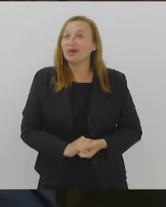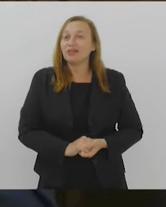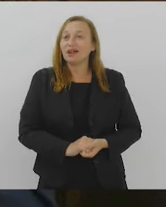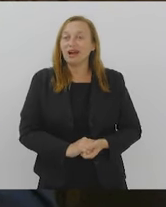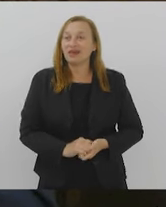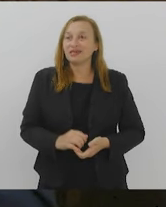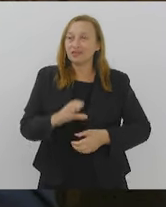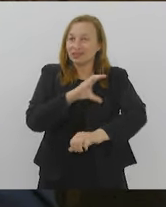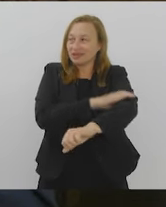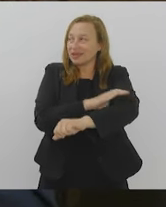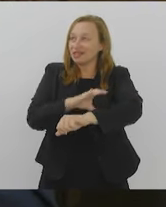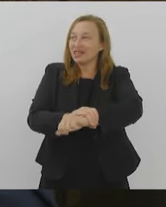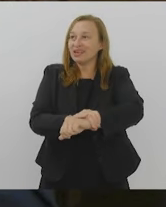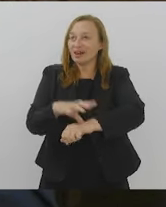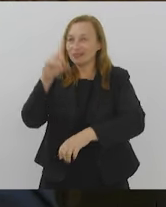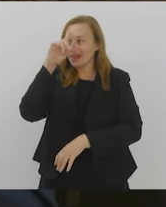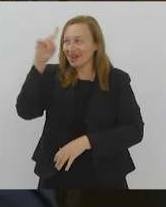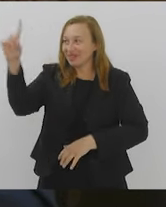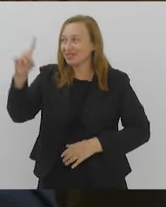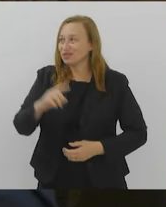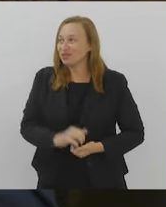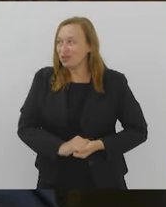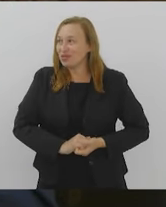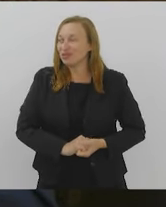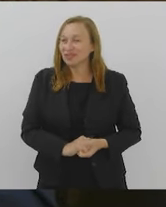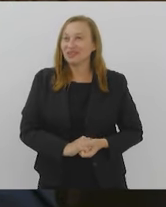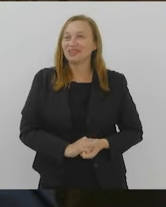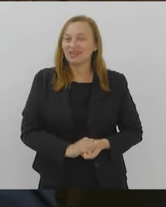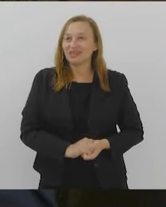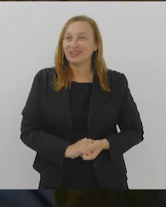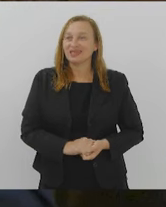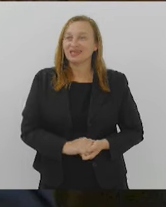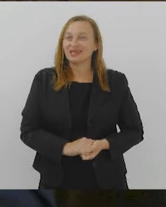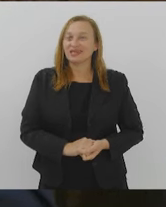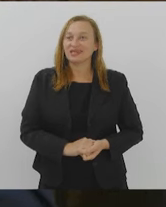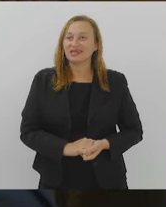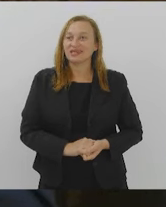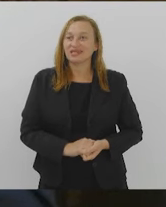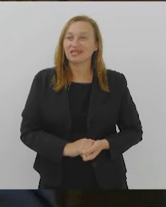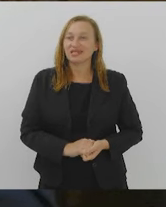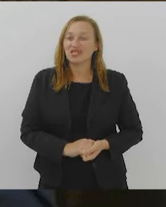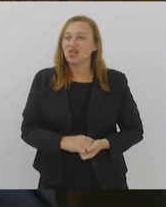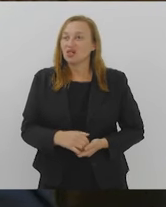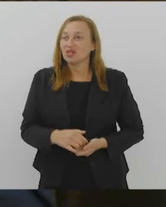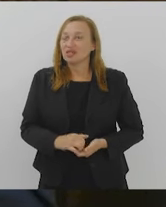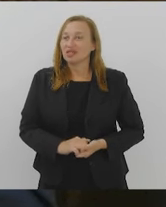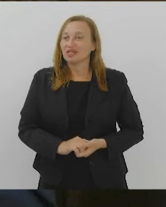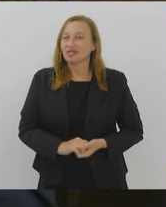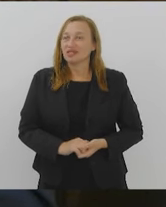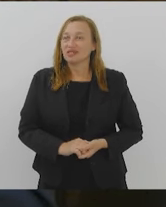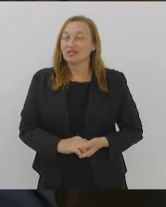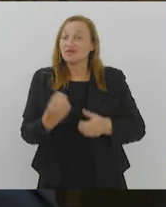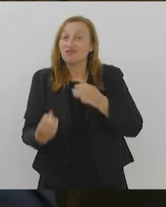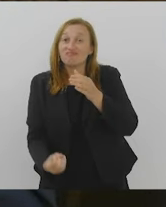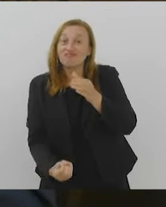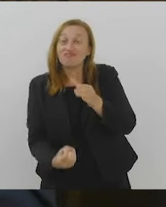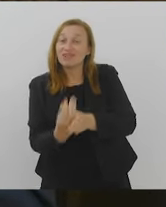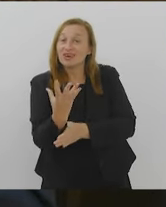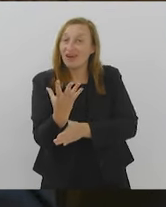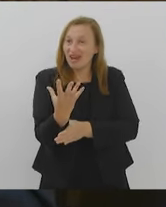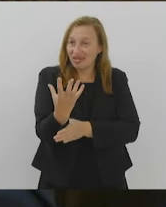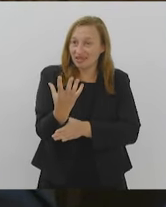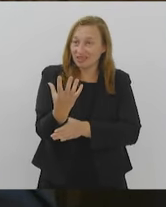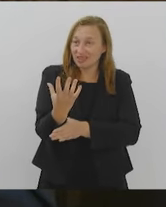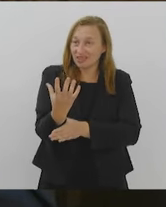Deus, a nossa igreja, sem dúvida alguma, ela foi fundada